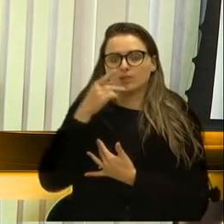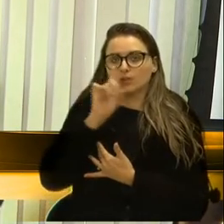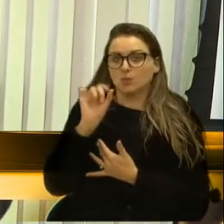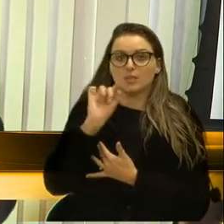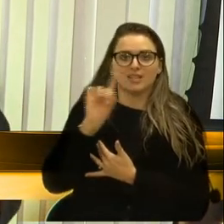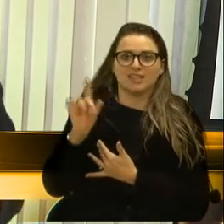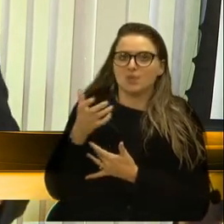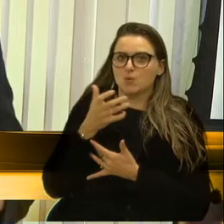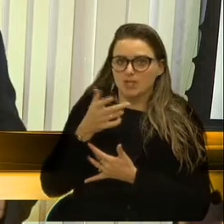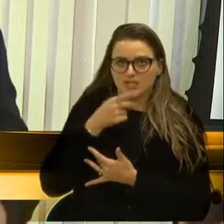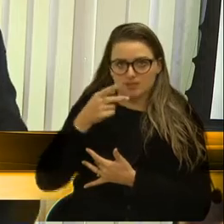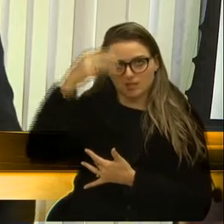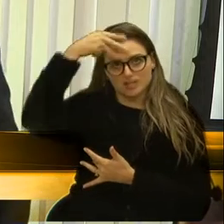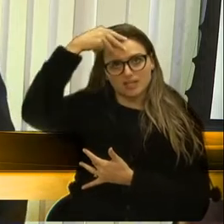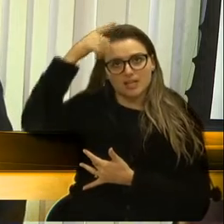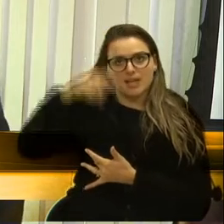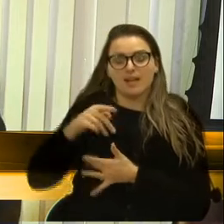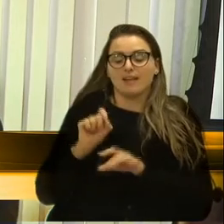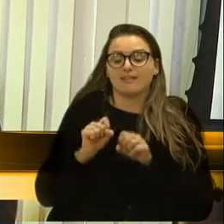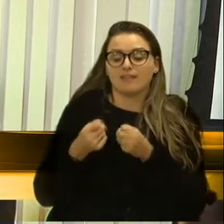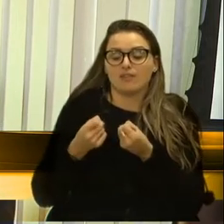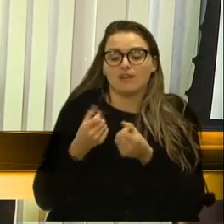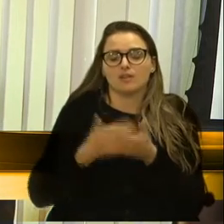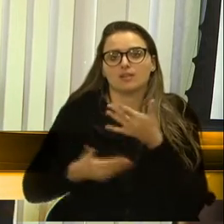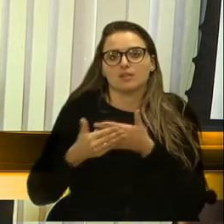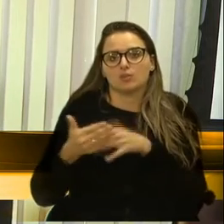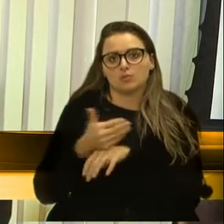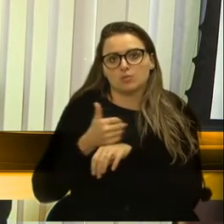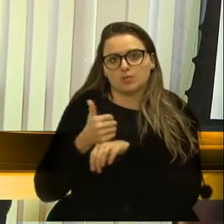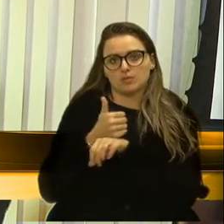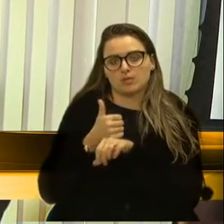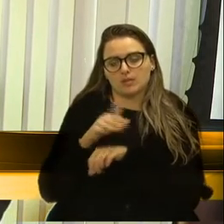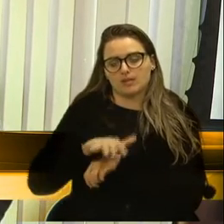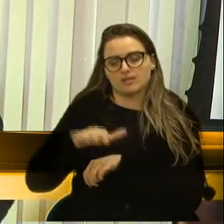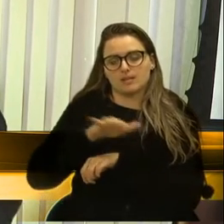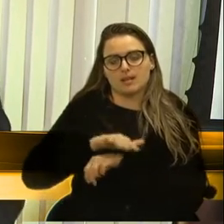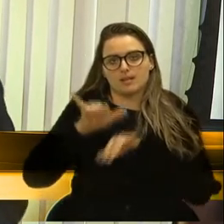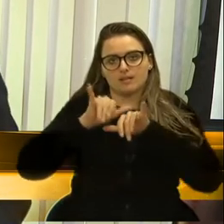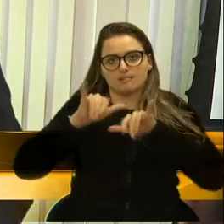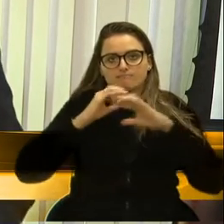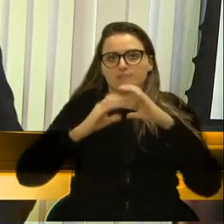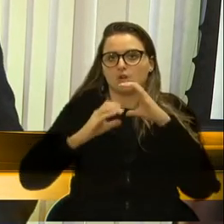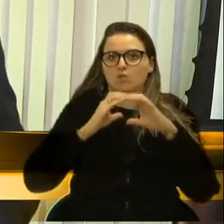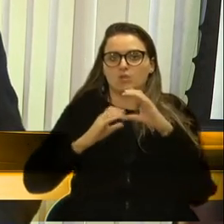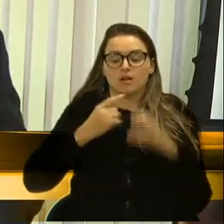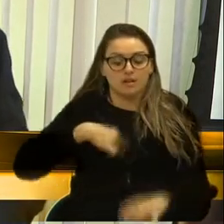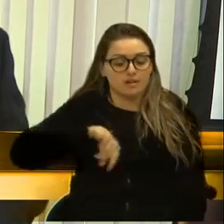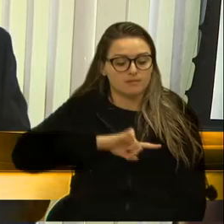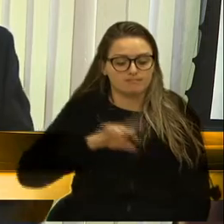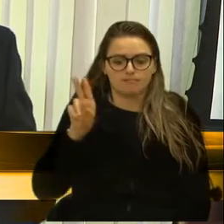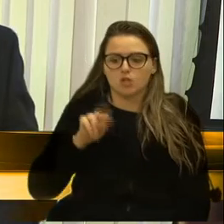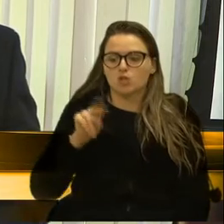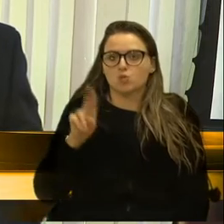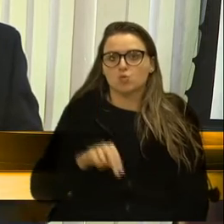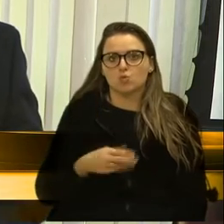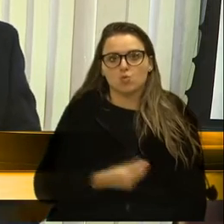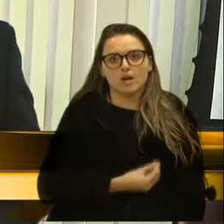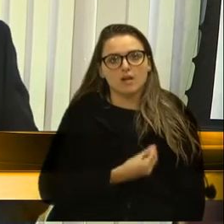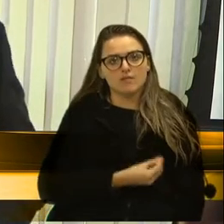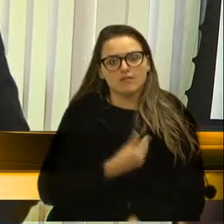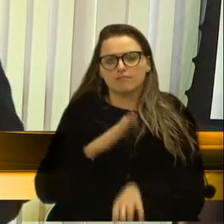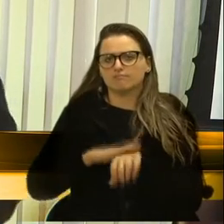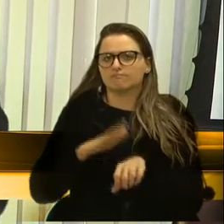em defesa dos profissionais da área de comunicação. Nós nunca vivemos um período tão